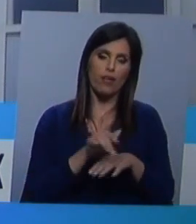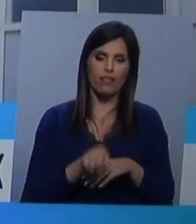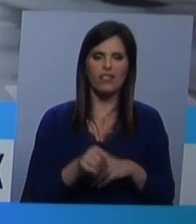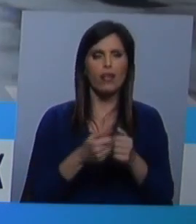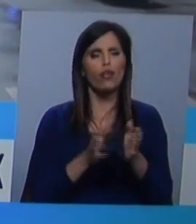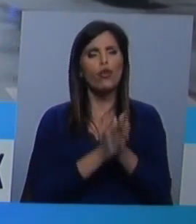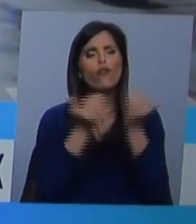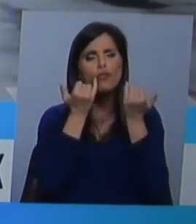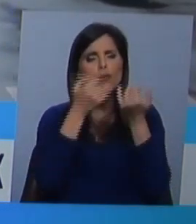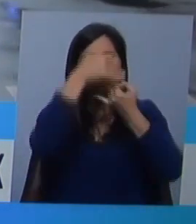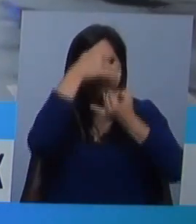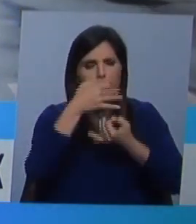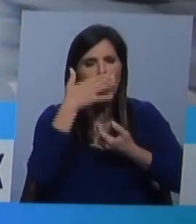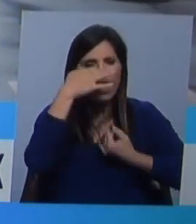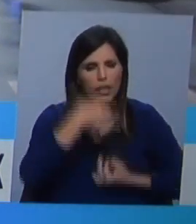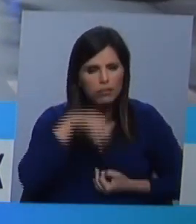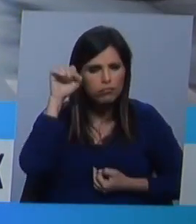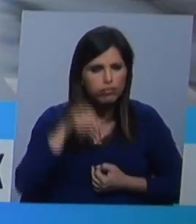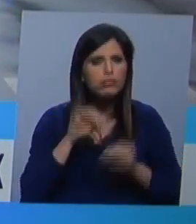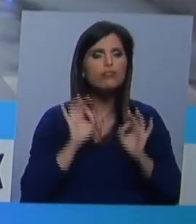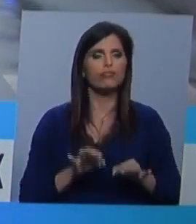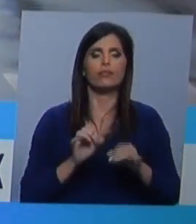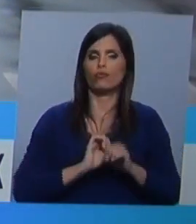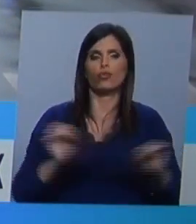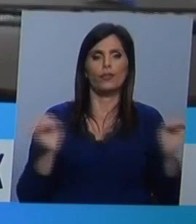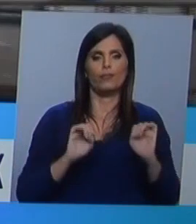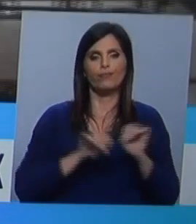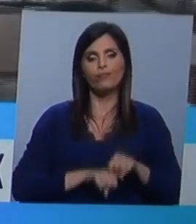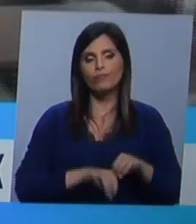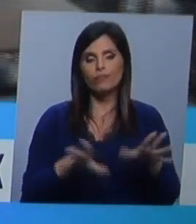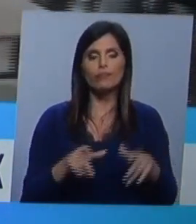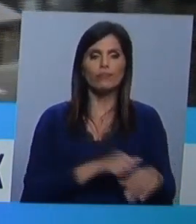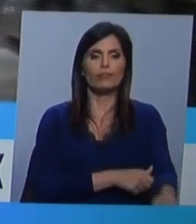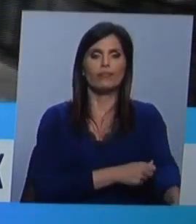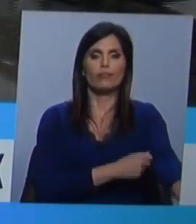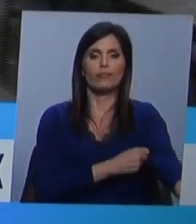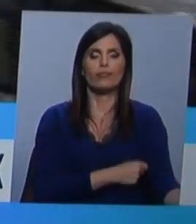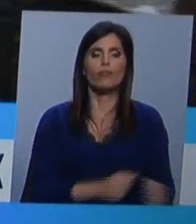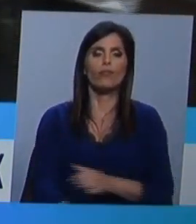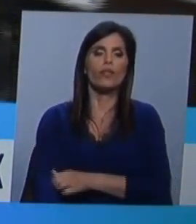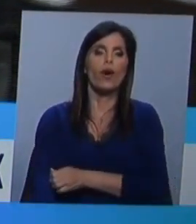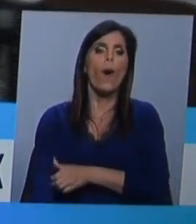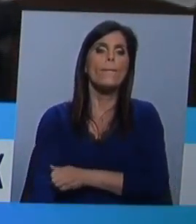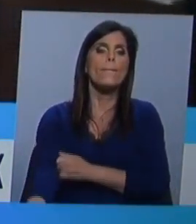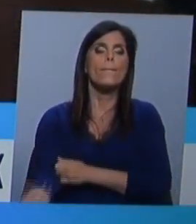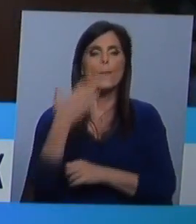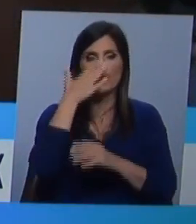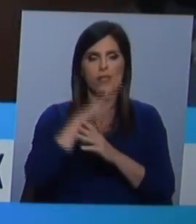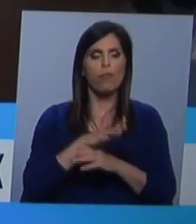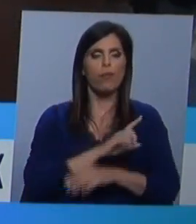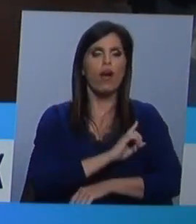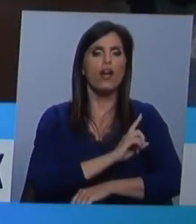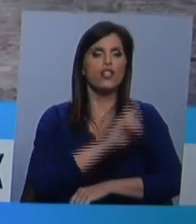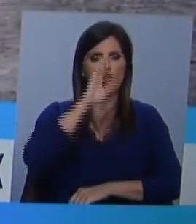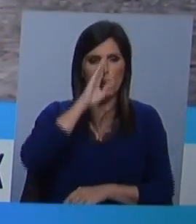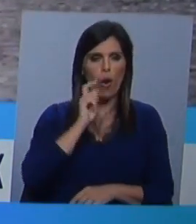todos os dados serão totalmente precisos quando são difundidos por um lado ou pelo outro. Por exemplo, as forças ucranianas dizem que de facto